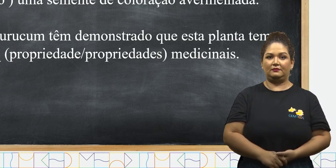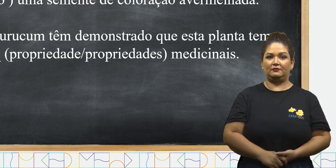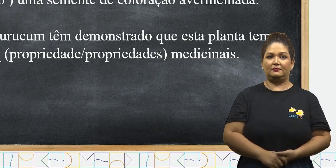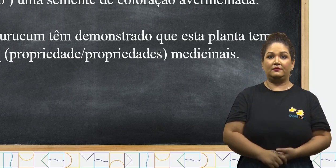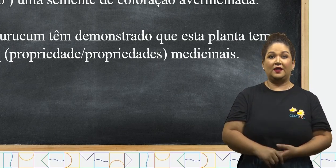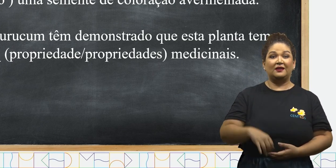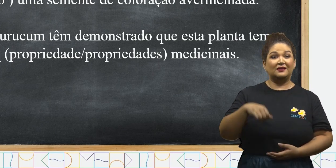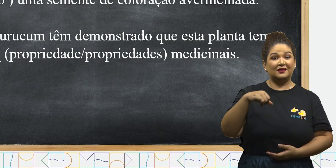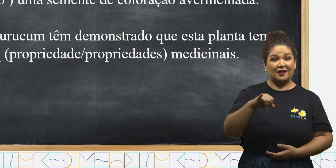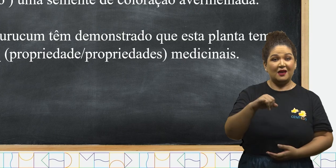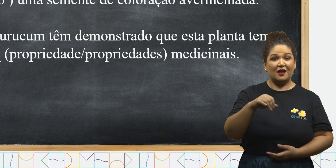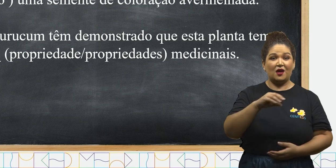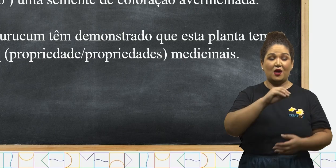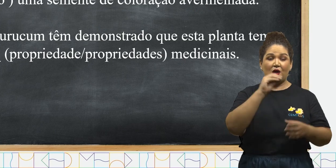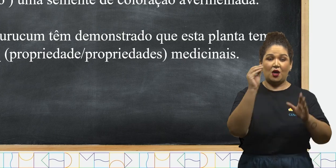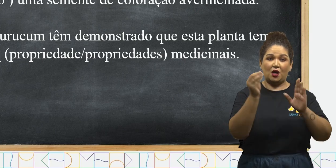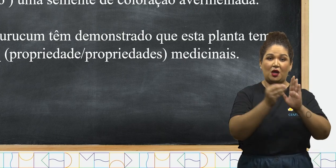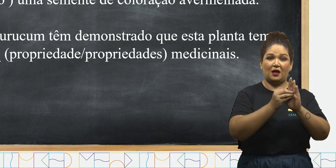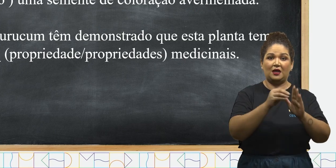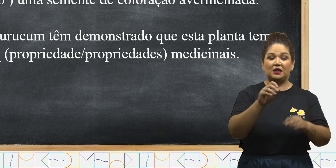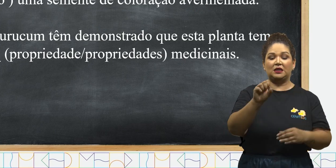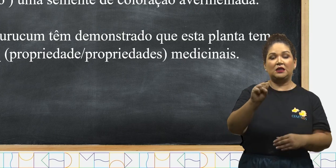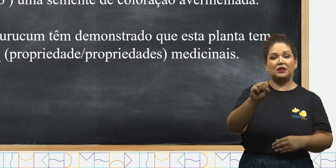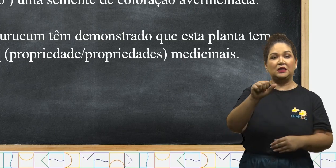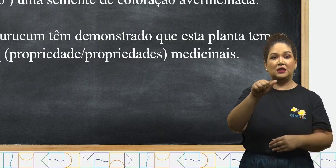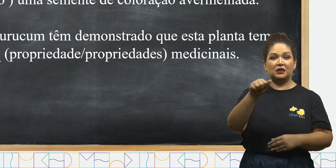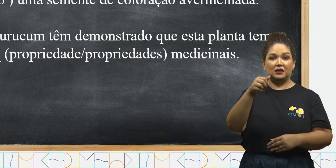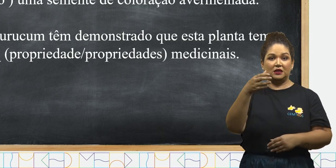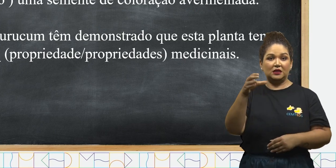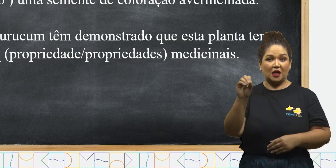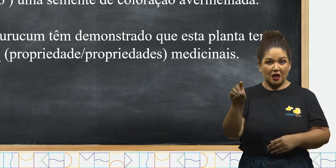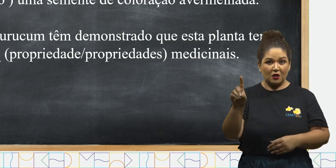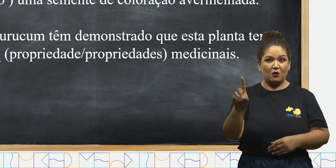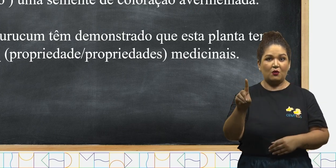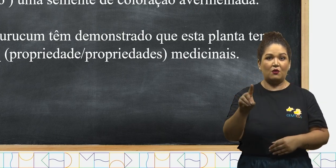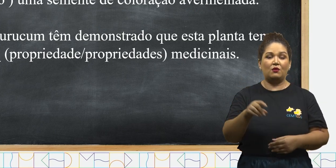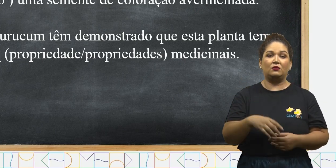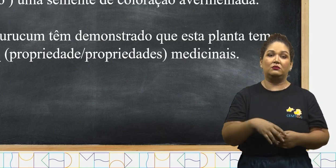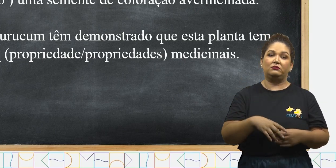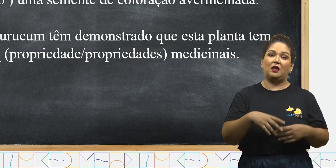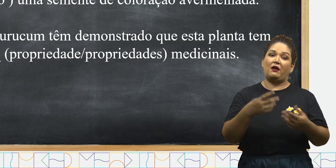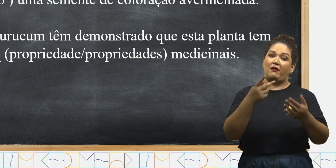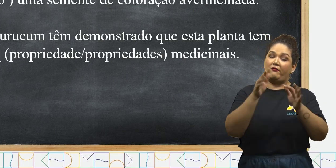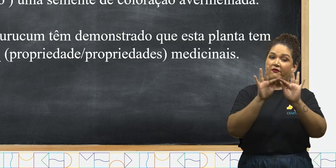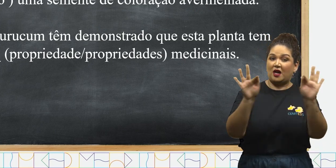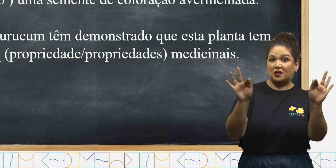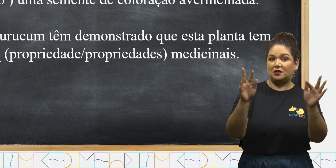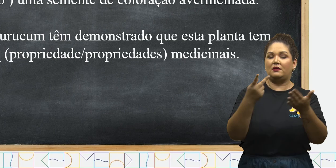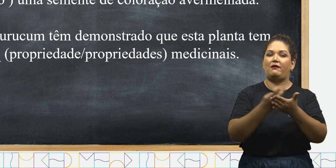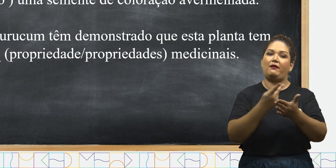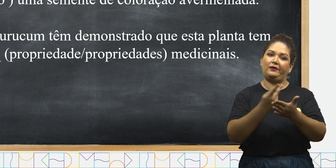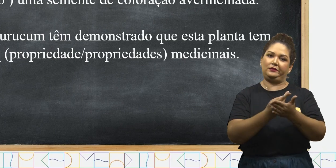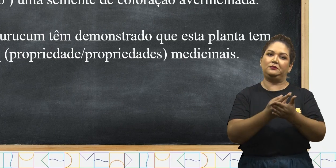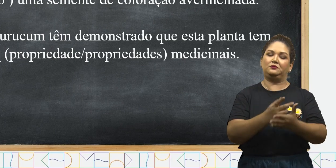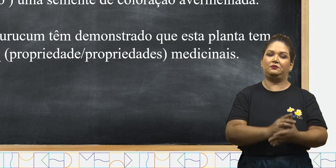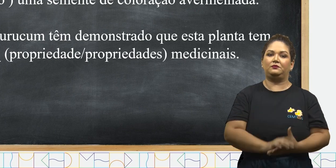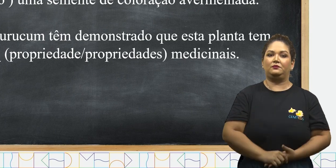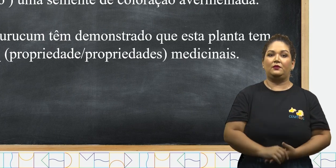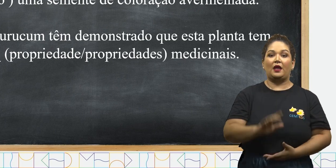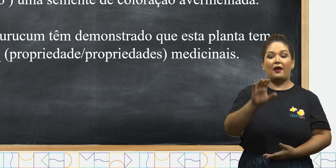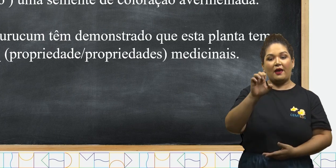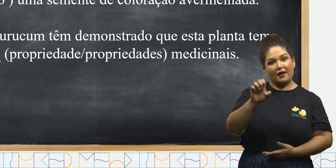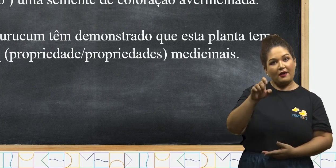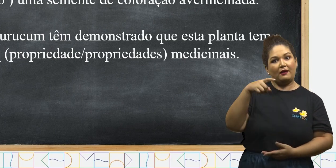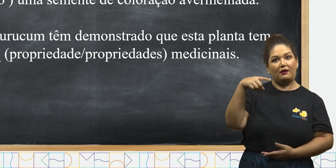avermelhada. Se eu colocasse urucum são uma semente de coloração avermelhada, a frase estaria